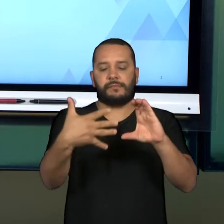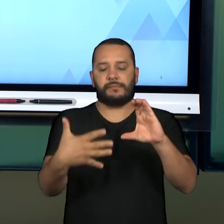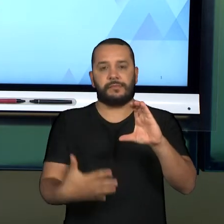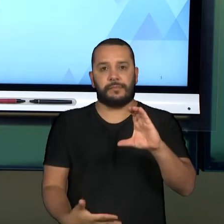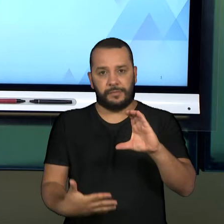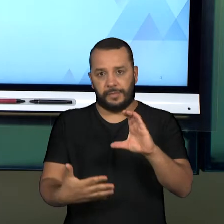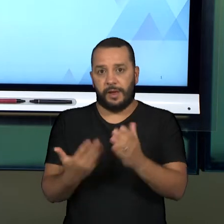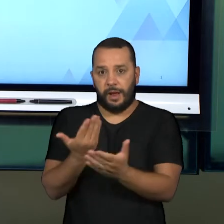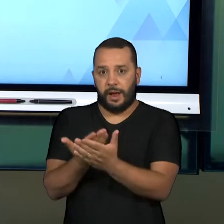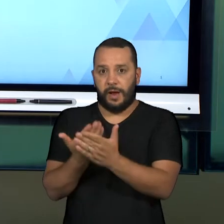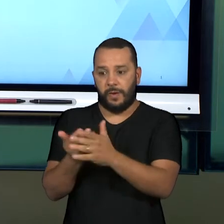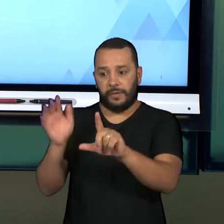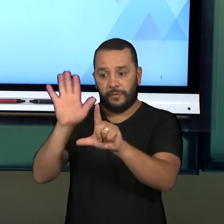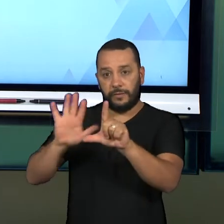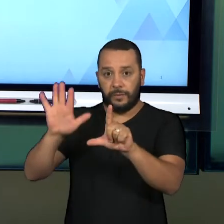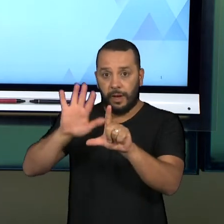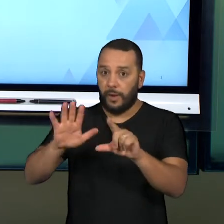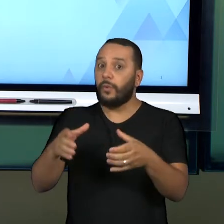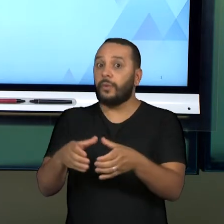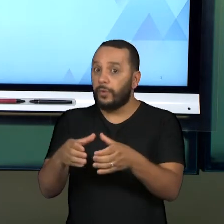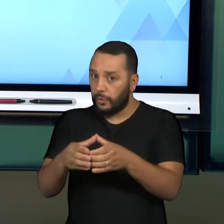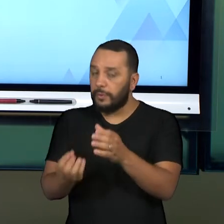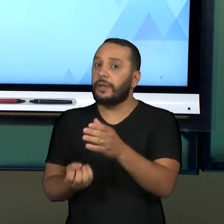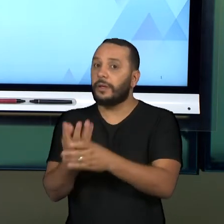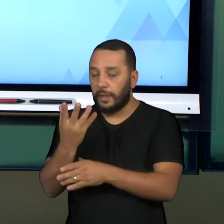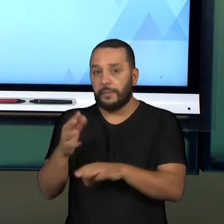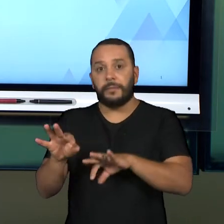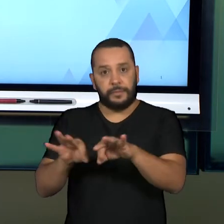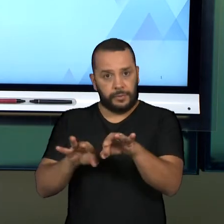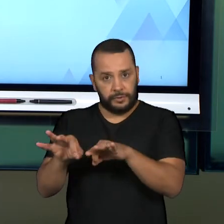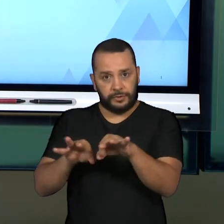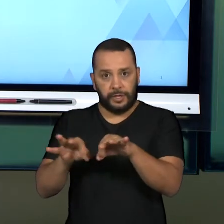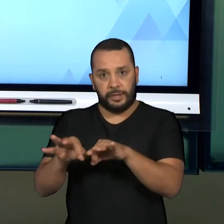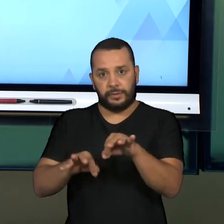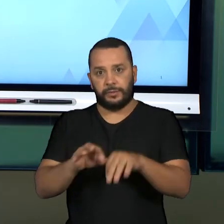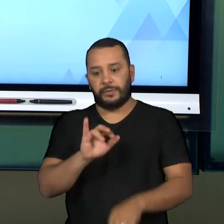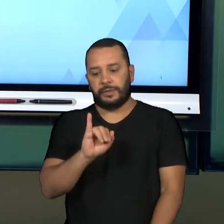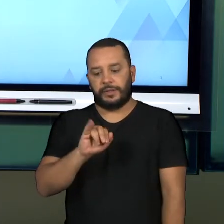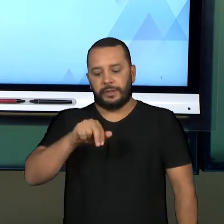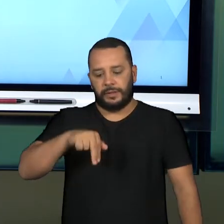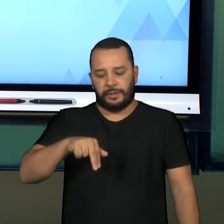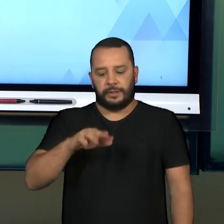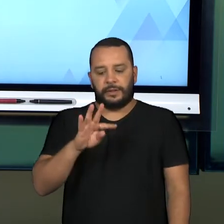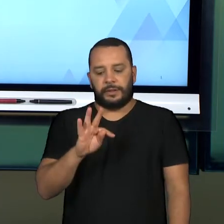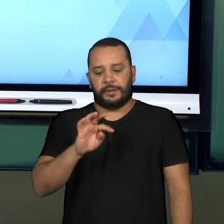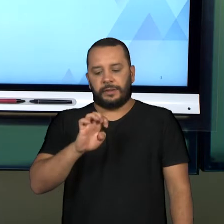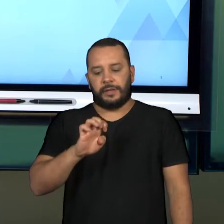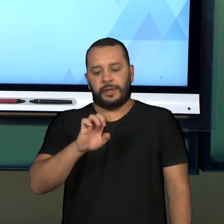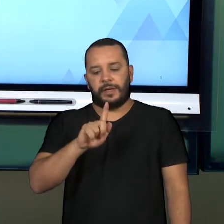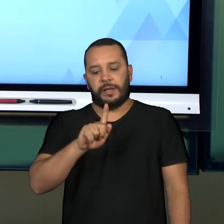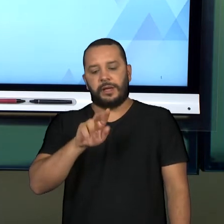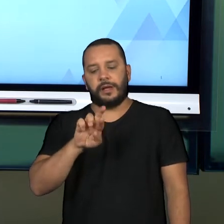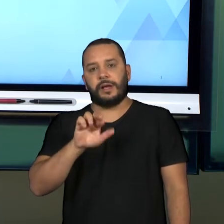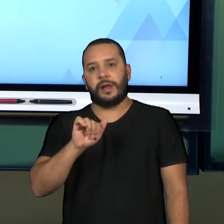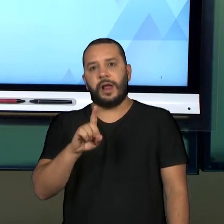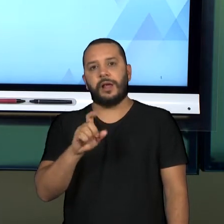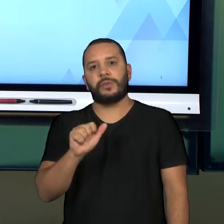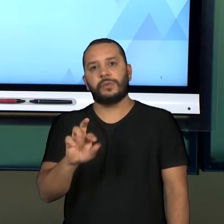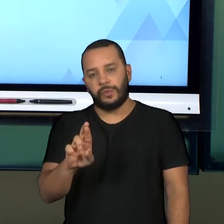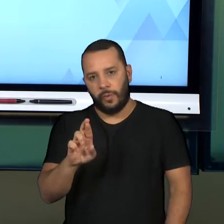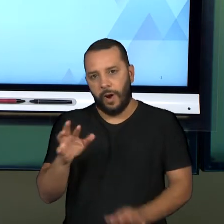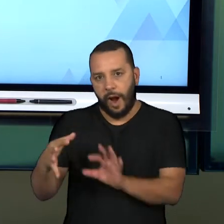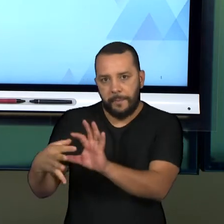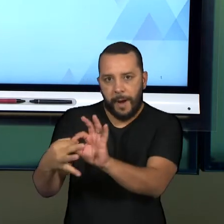que o grupo terá que produzir para o projeto integrador quatro nós conversamos um pouco aula